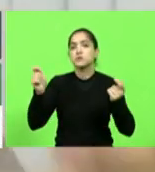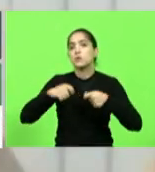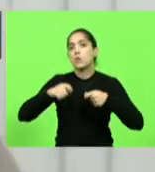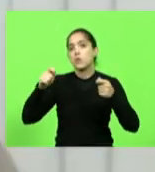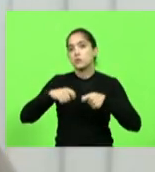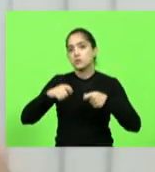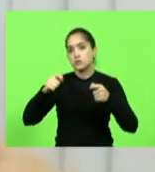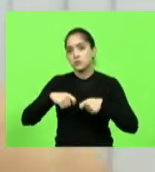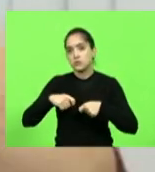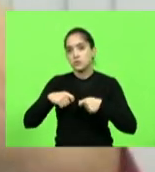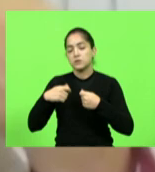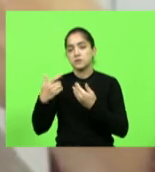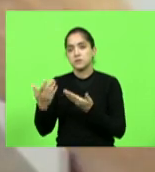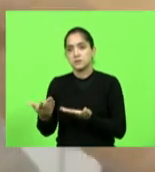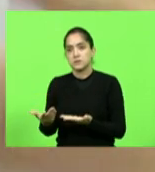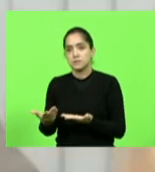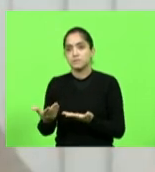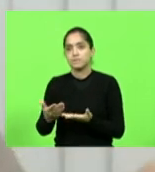de serem,